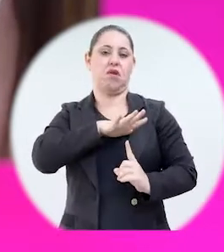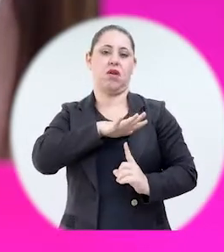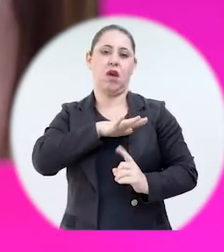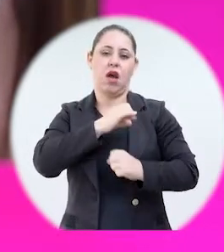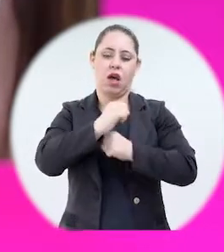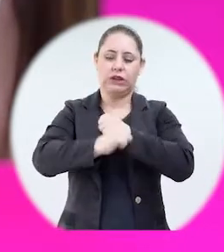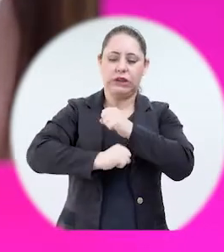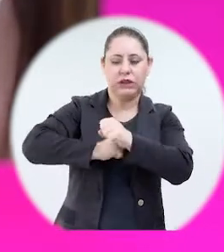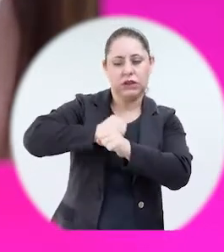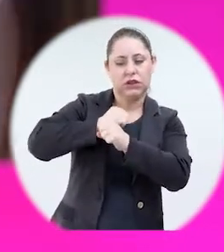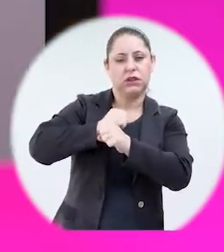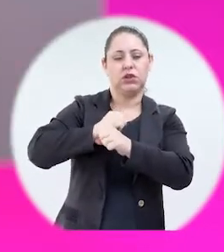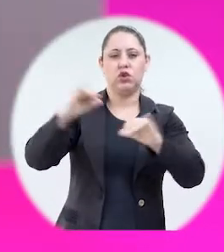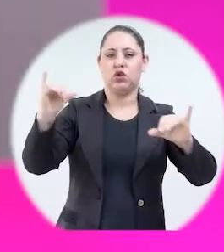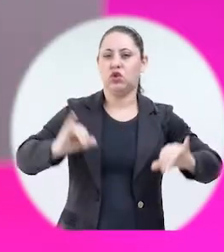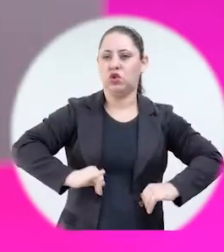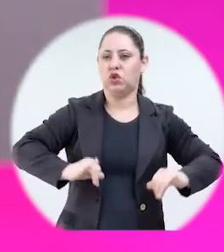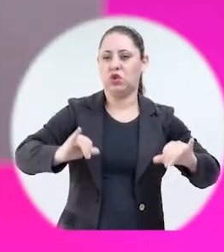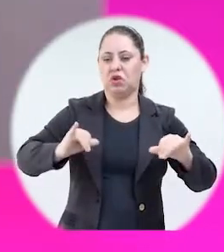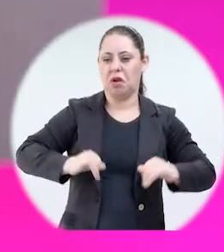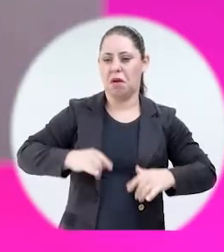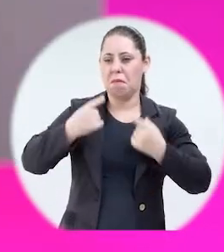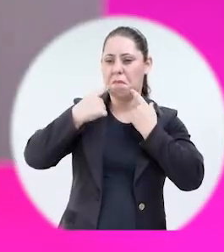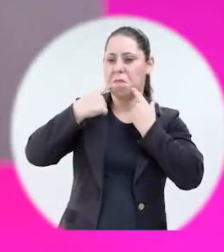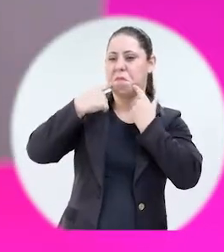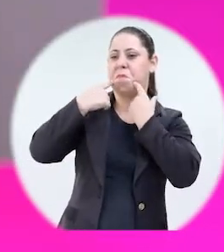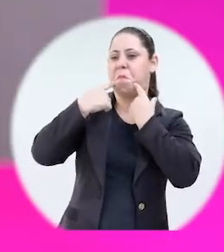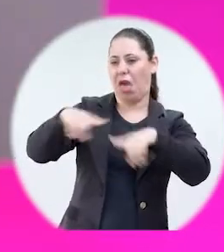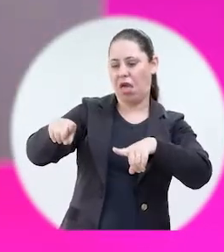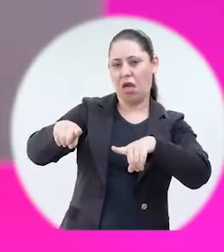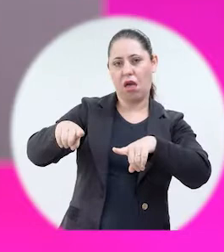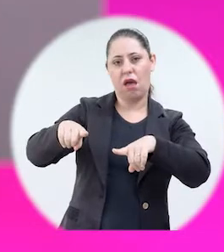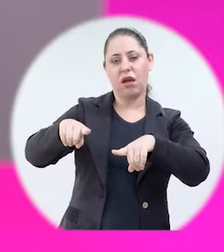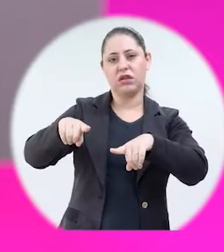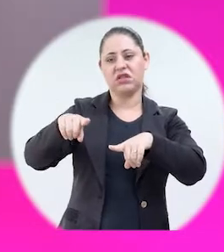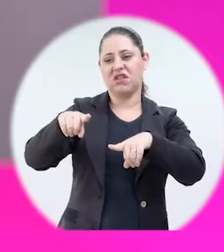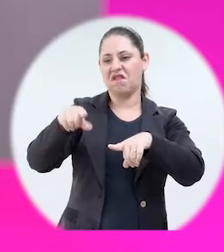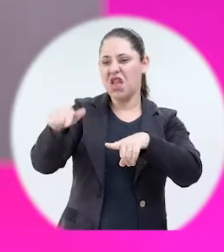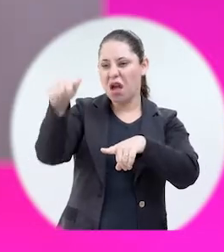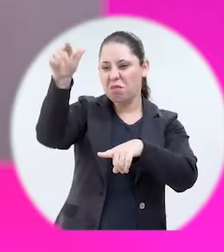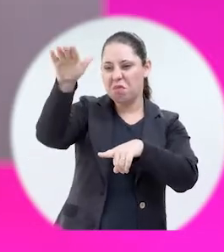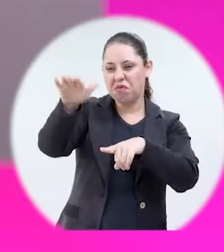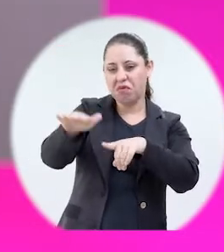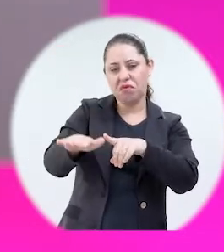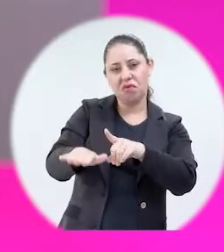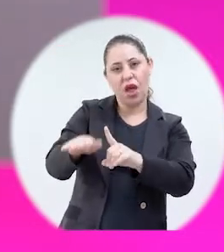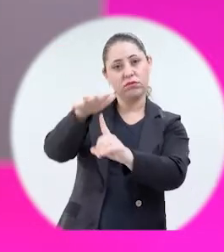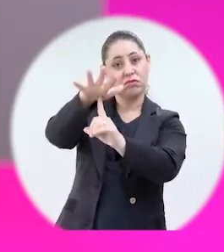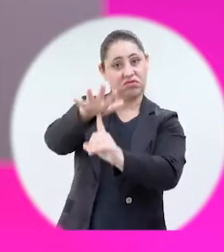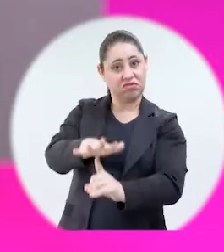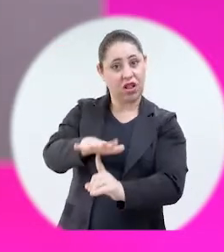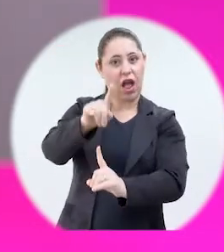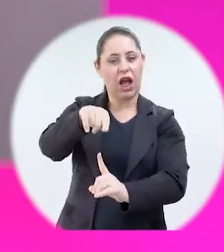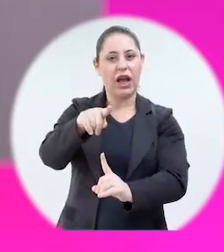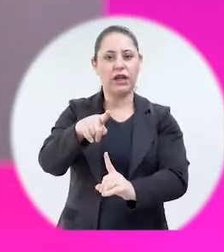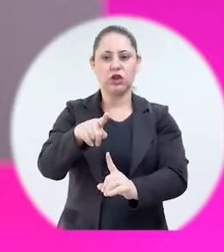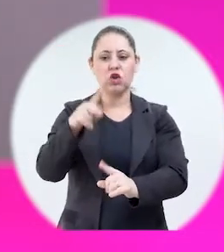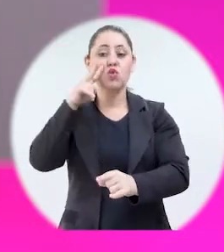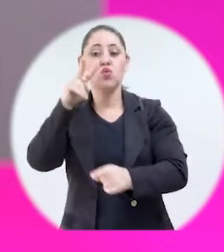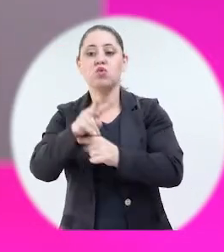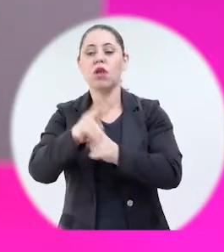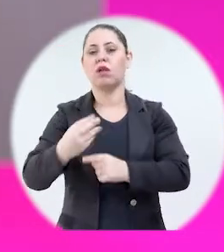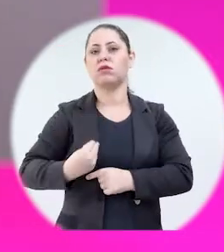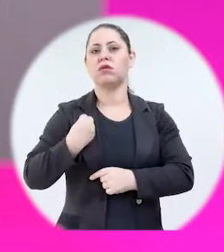São anos de sofrimento, de humilhações, de xingamentos, de diminuição, de controle das